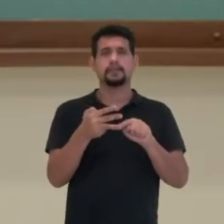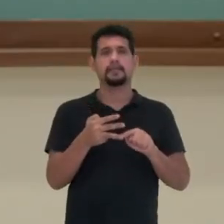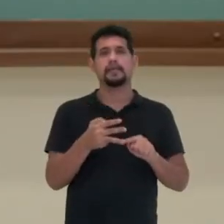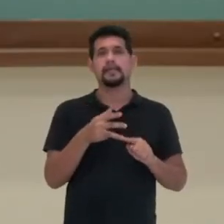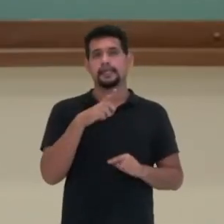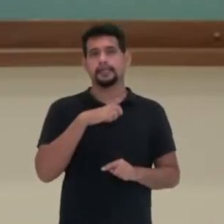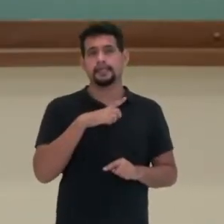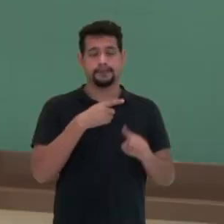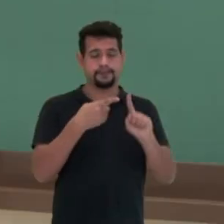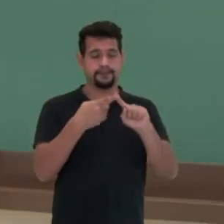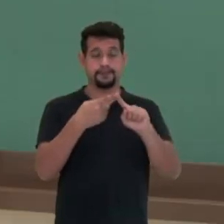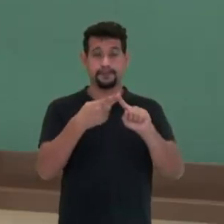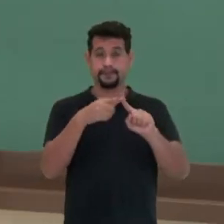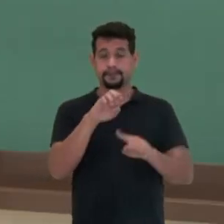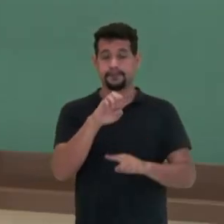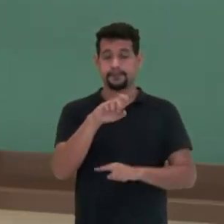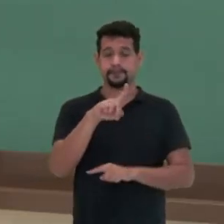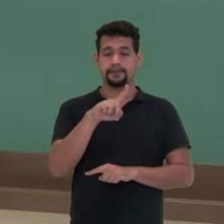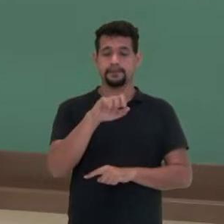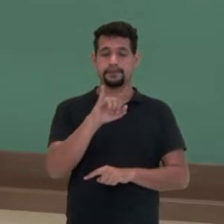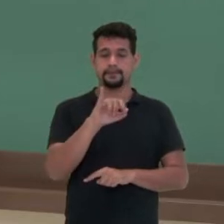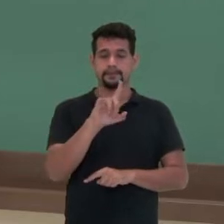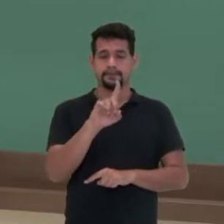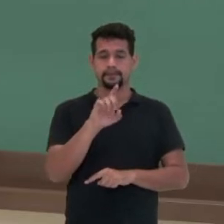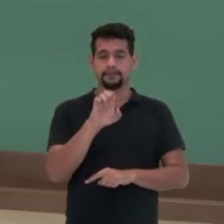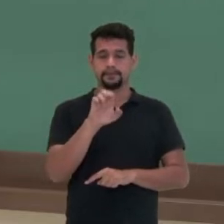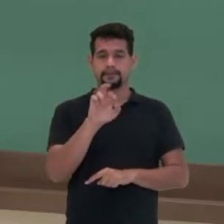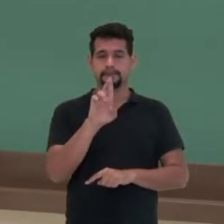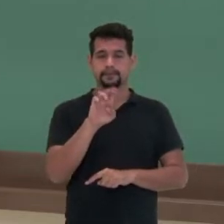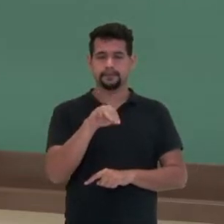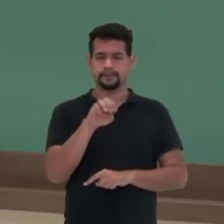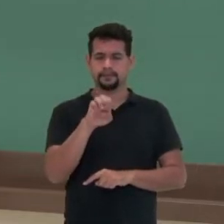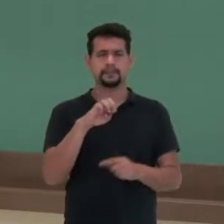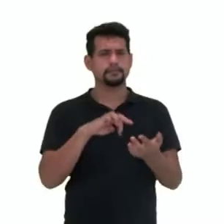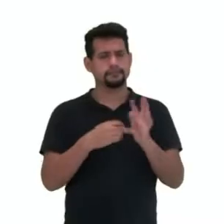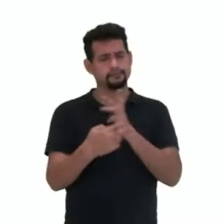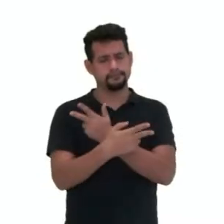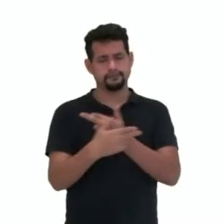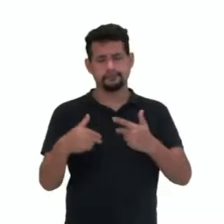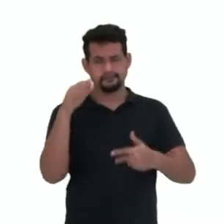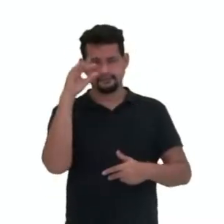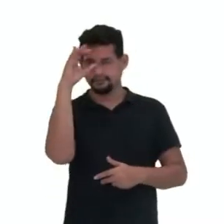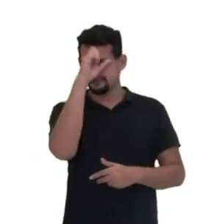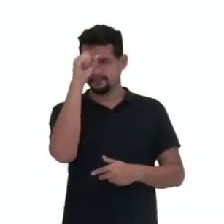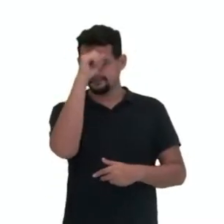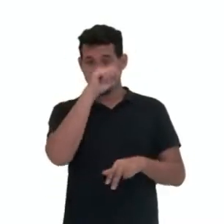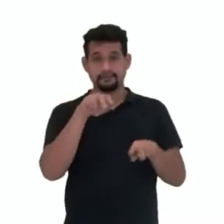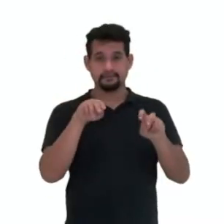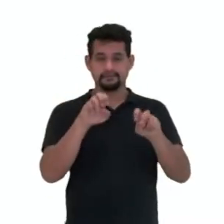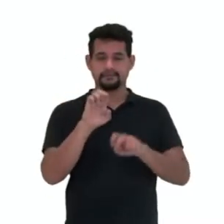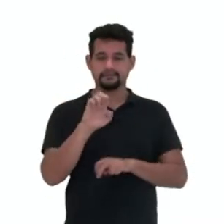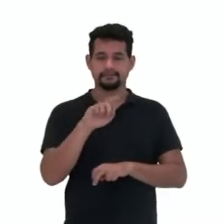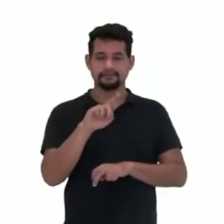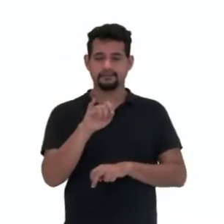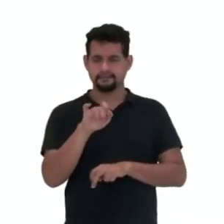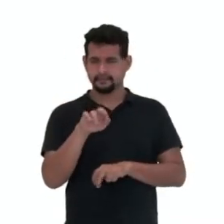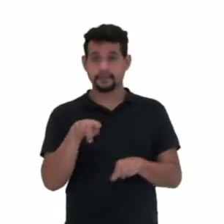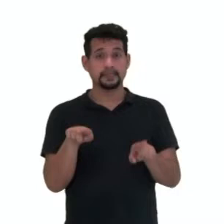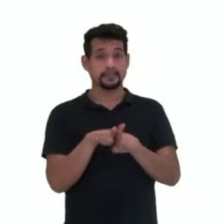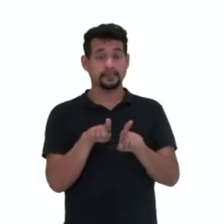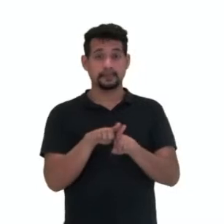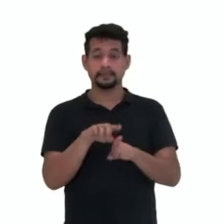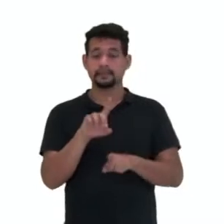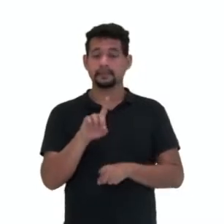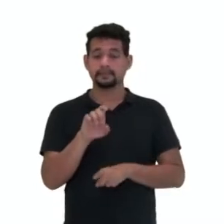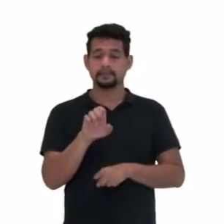tem a epiderme, que é essa camada superficial, que é as curiosidades que a gente vai ver sobre a epiderme. Tem a derme, que é formada